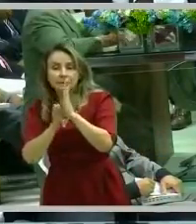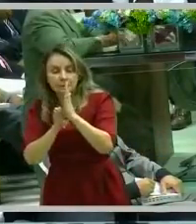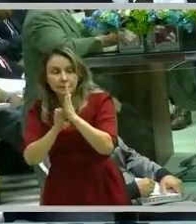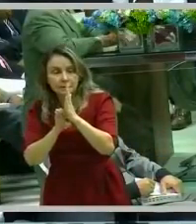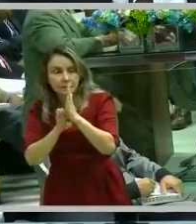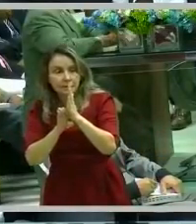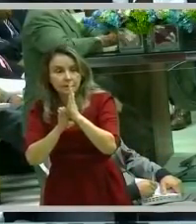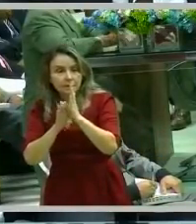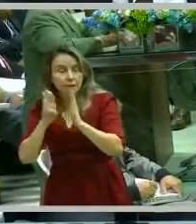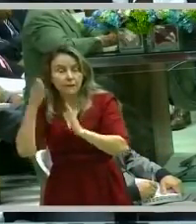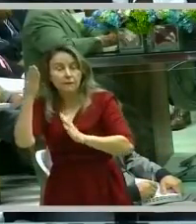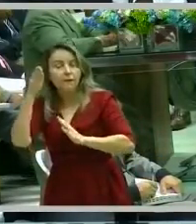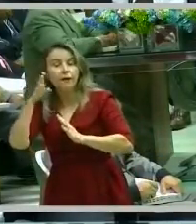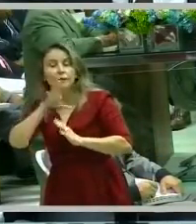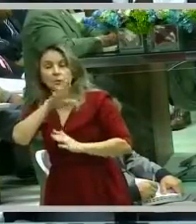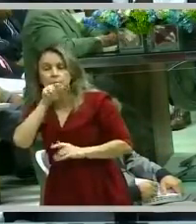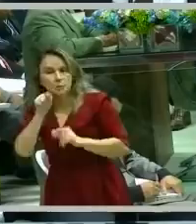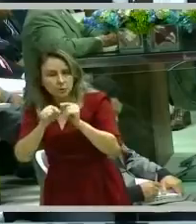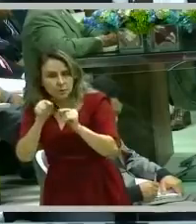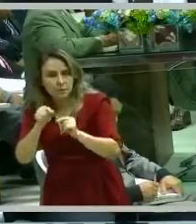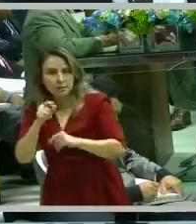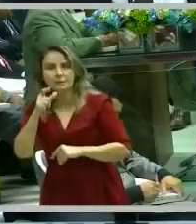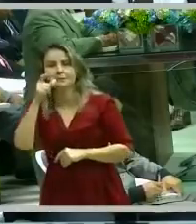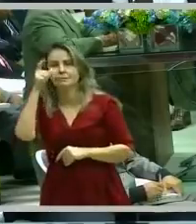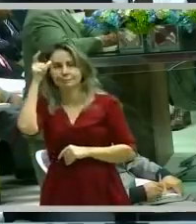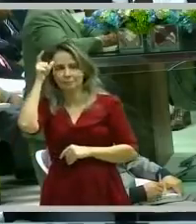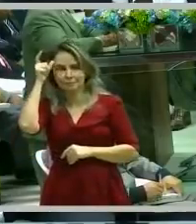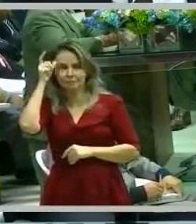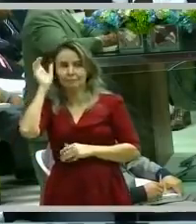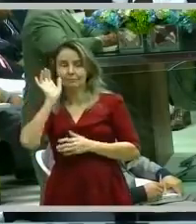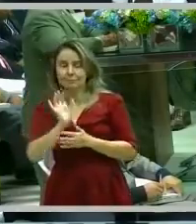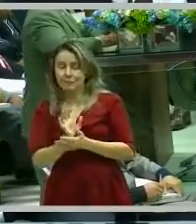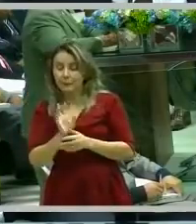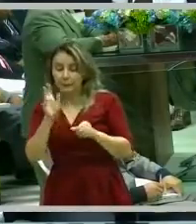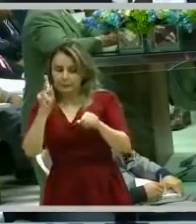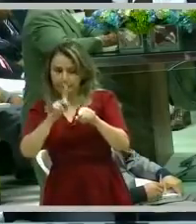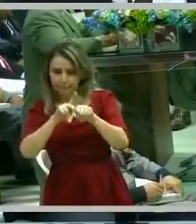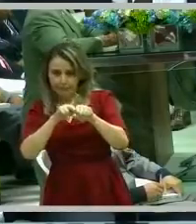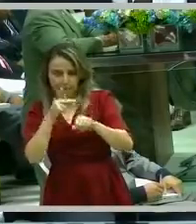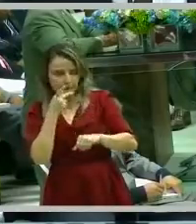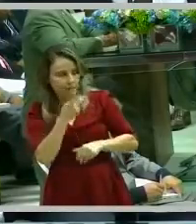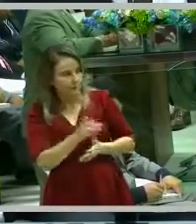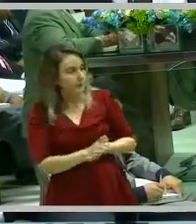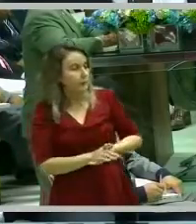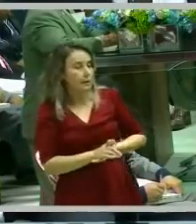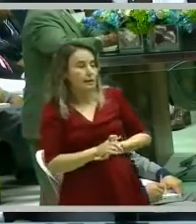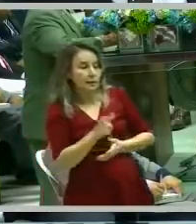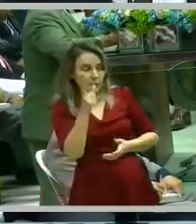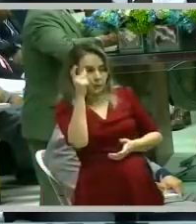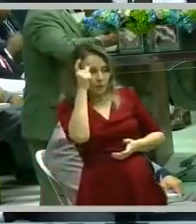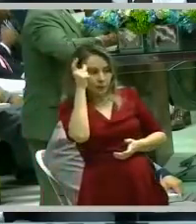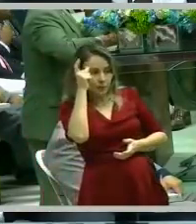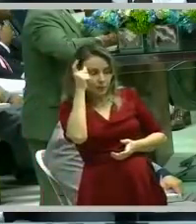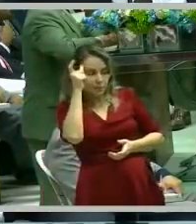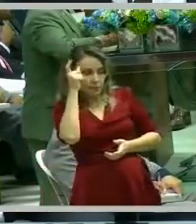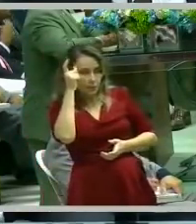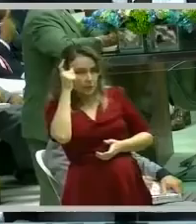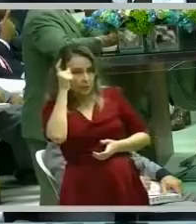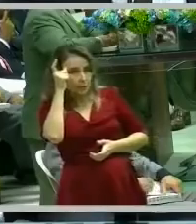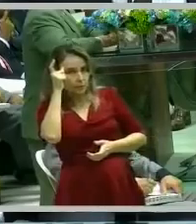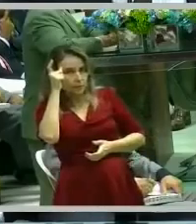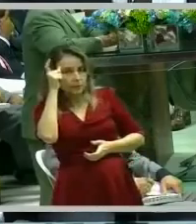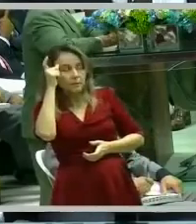leão representa quem? O diabo. Pedro disse, o diabo, vosso adversário, anda em